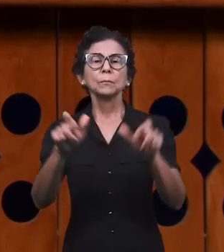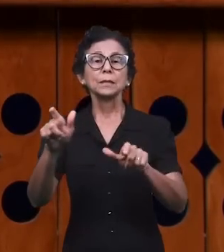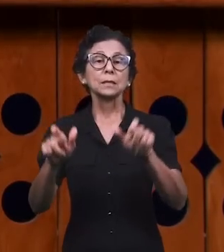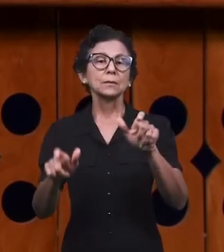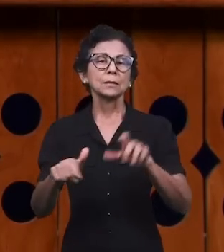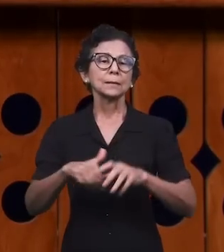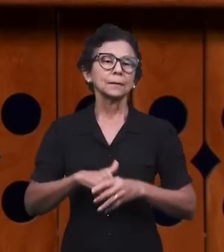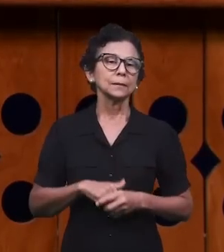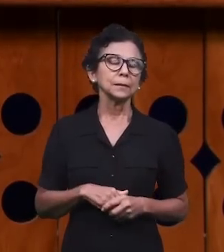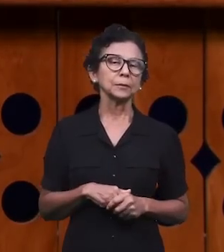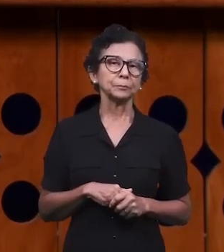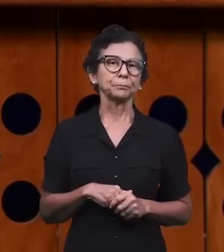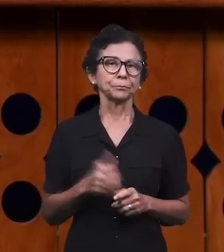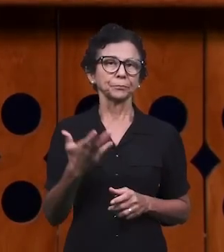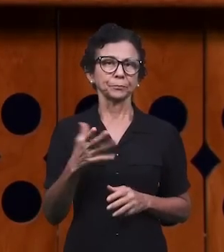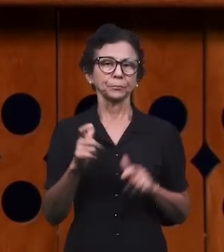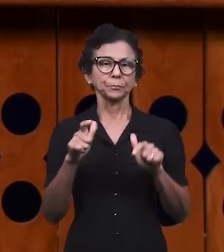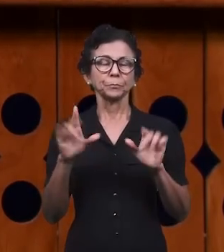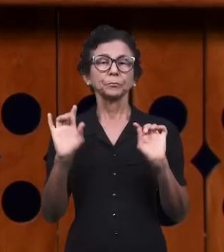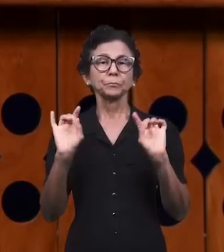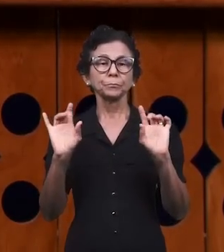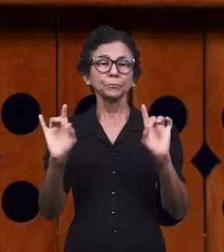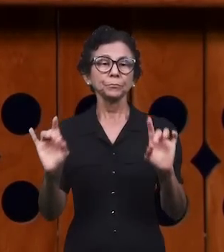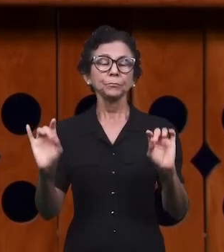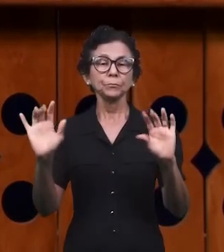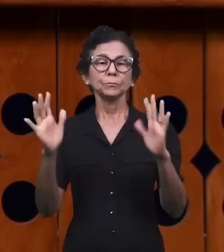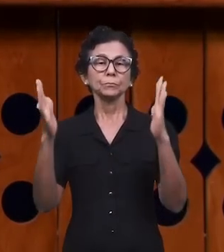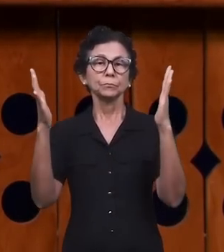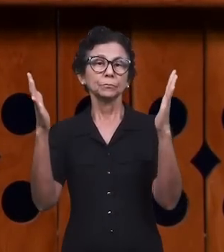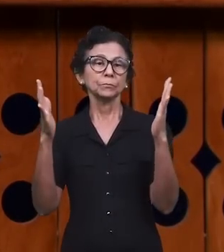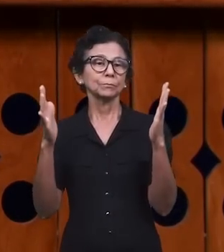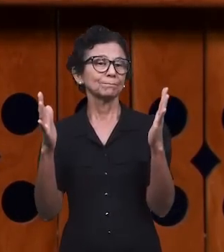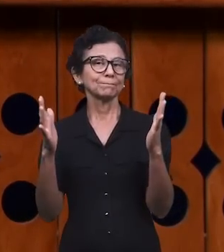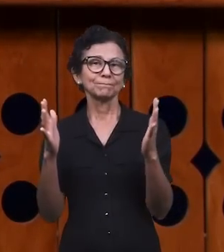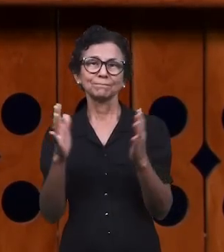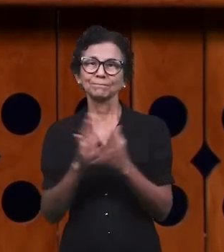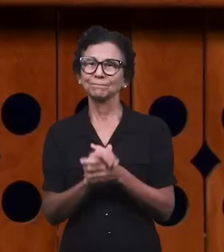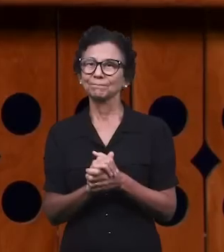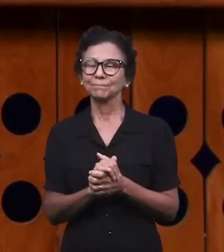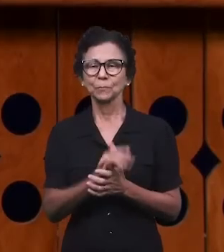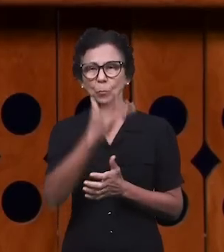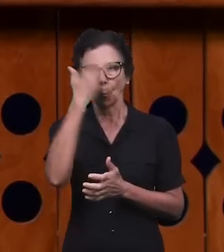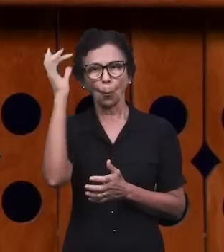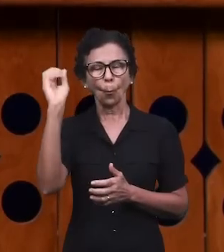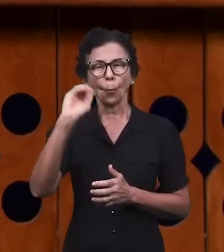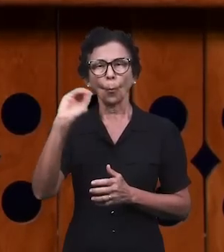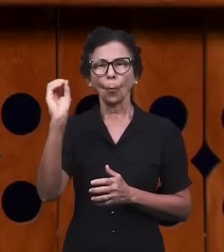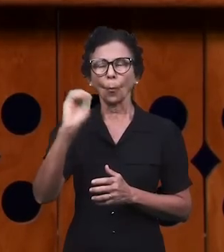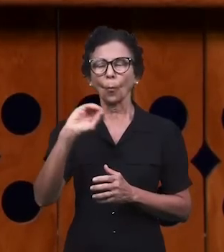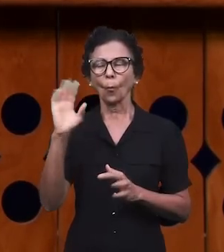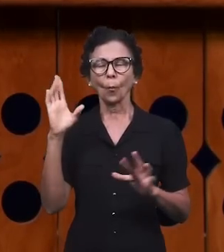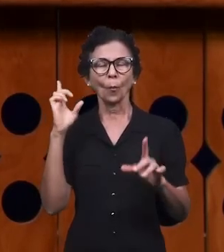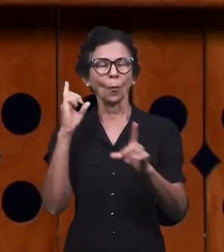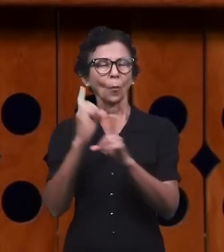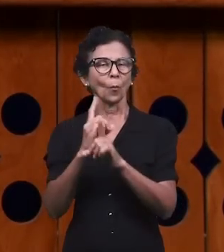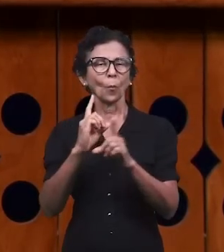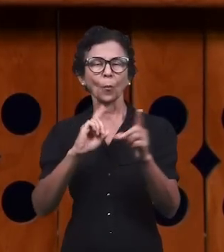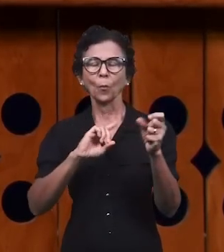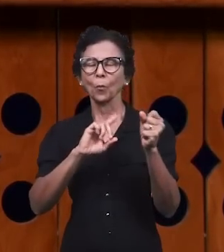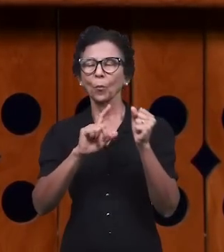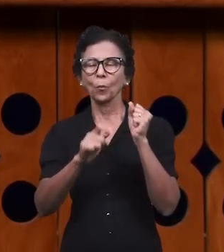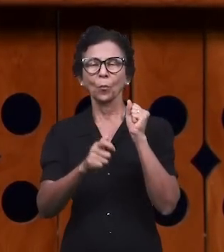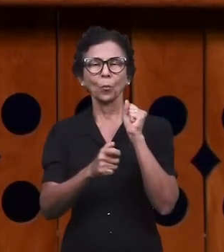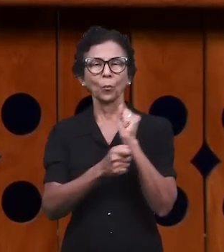lugar especial naquela festa, ninguém pôde descobrir, ninguém foi capaz de